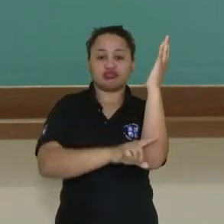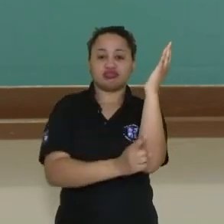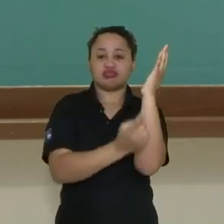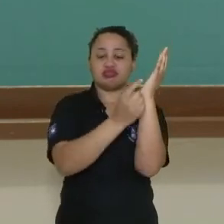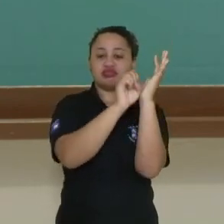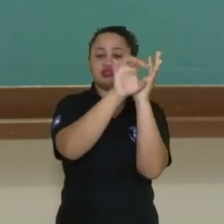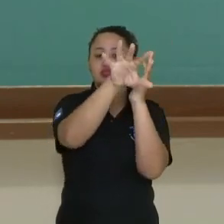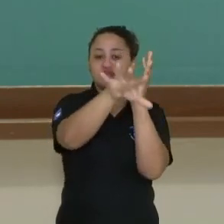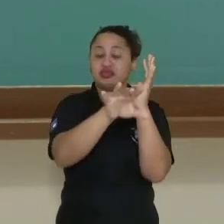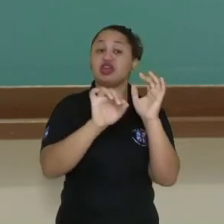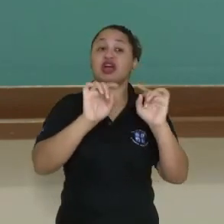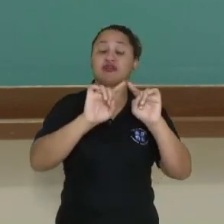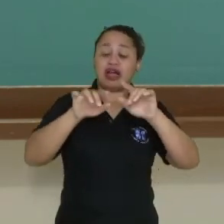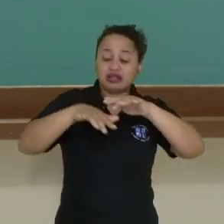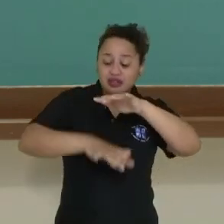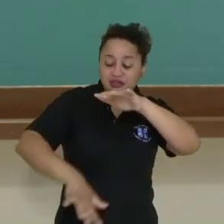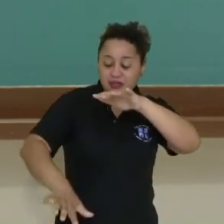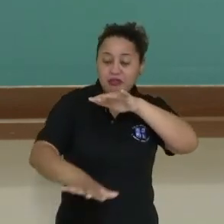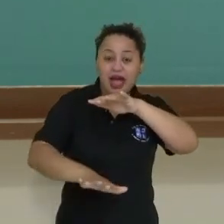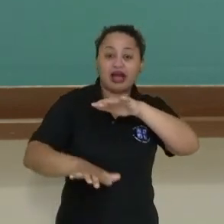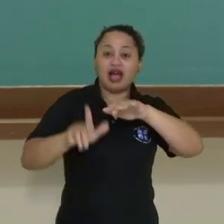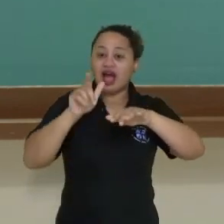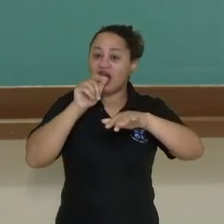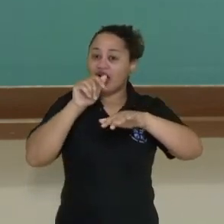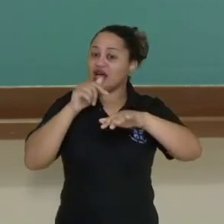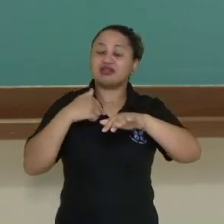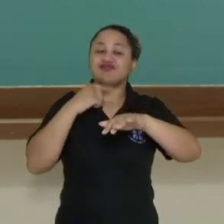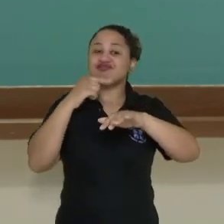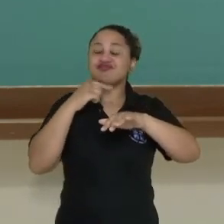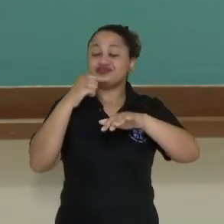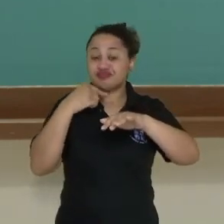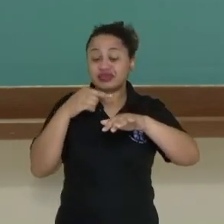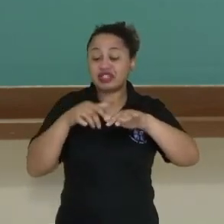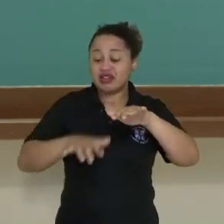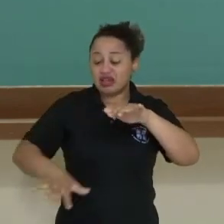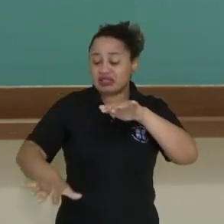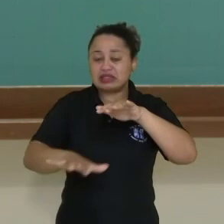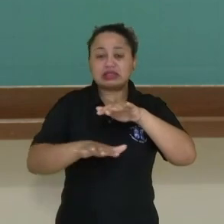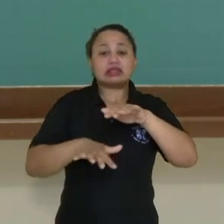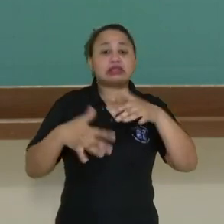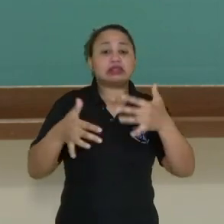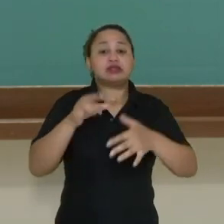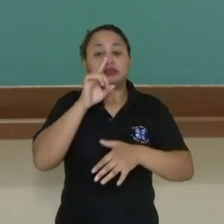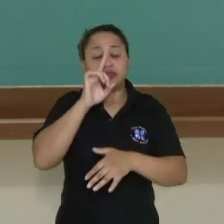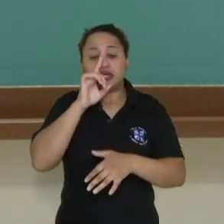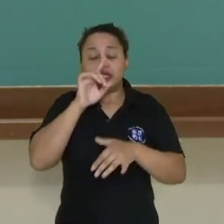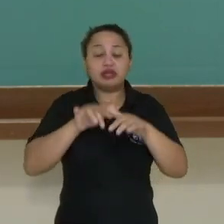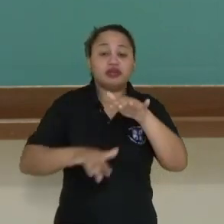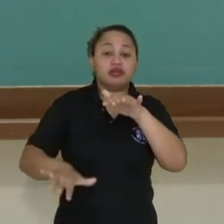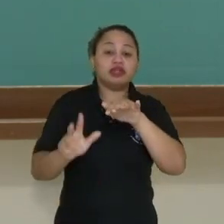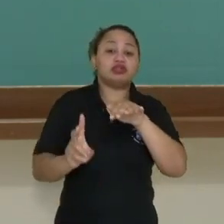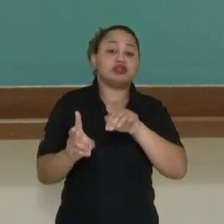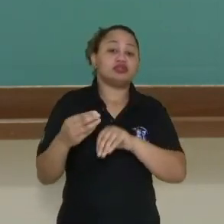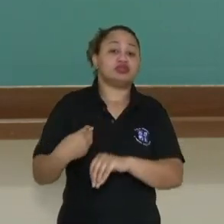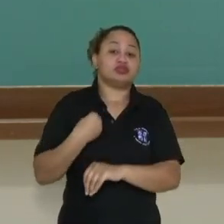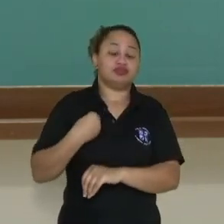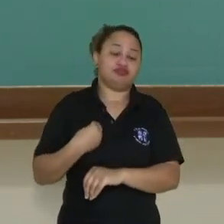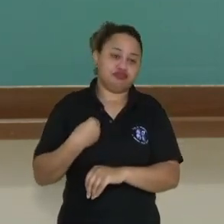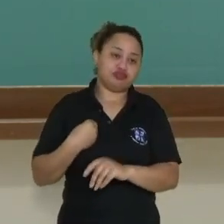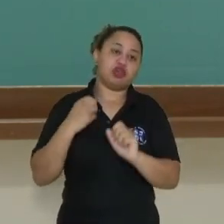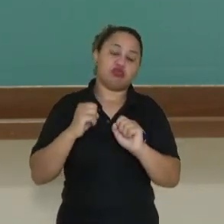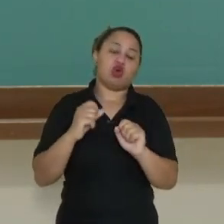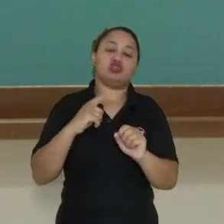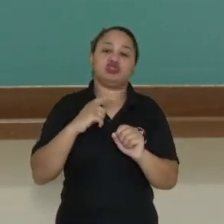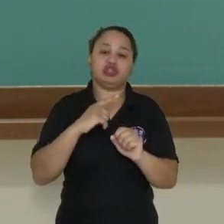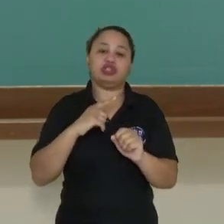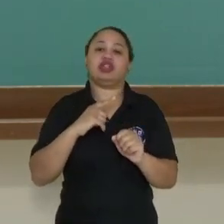chega para os organismos que estão embaixo, né? Acaba sufocando todo esse ambiente embaixo ali, causando logicamente